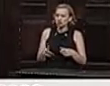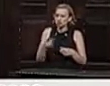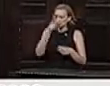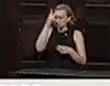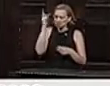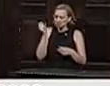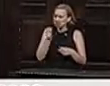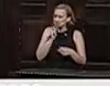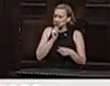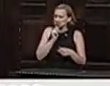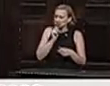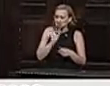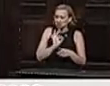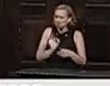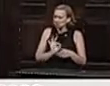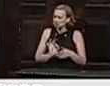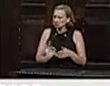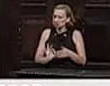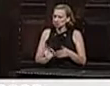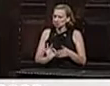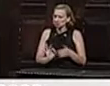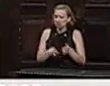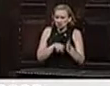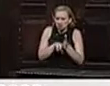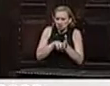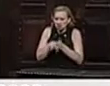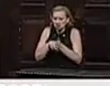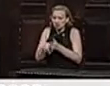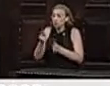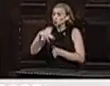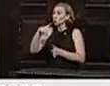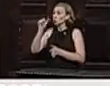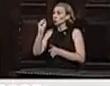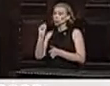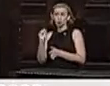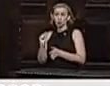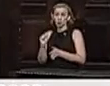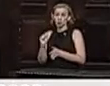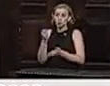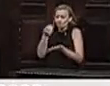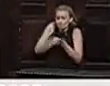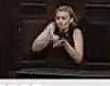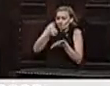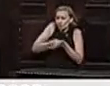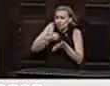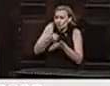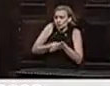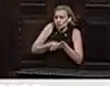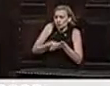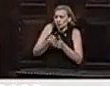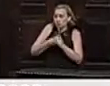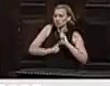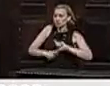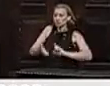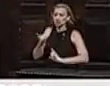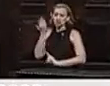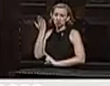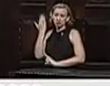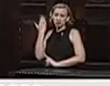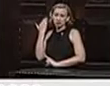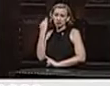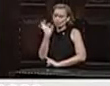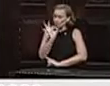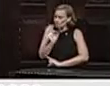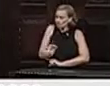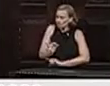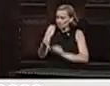de fiscalização desses empréstimos. Nunca se fez uma cobrança da dívida ativa eficaz.